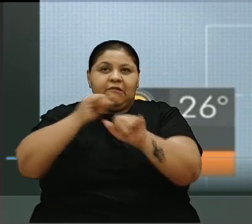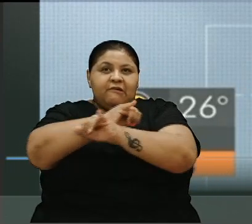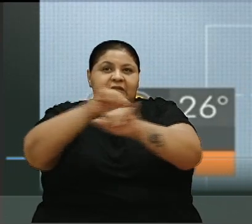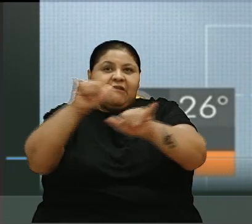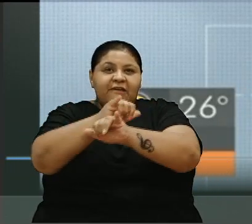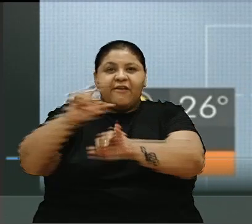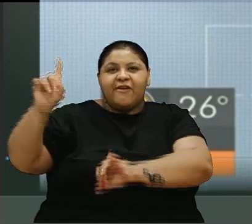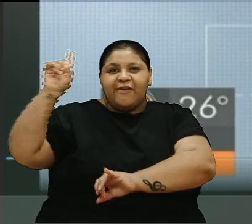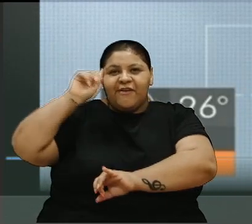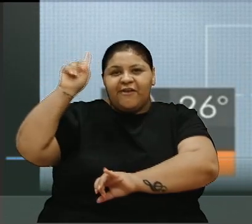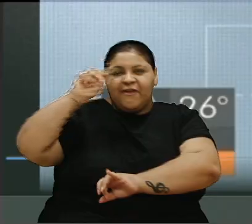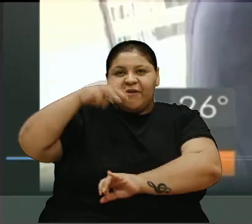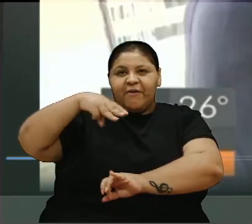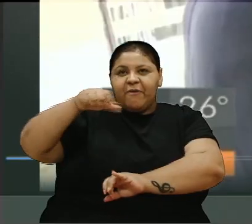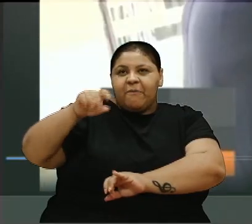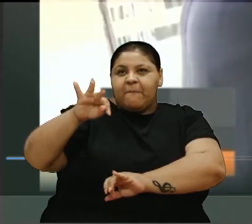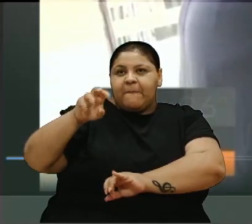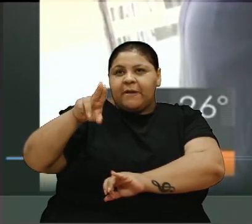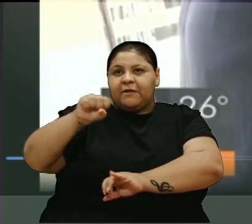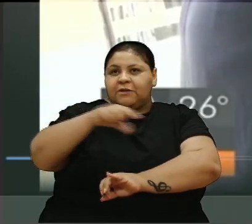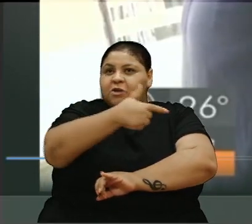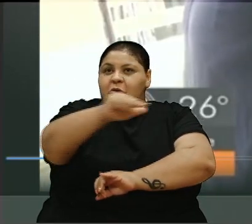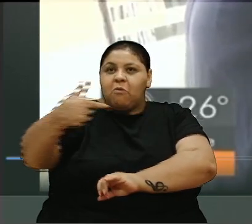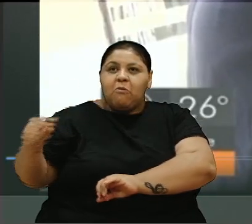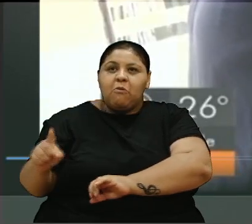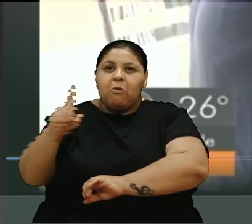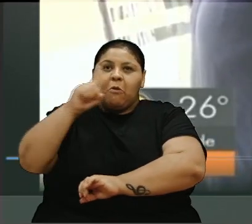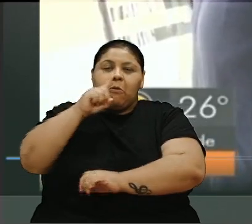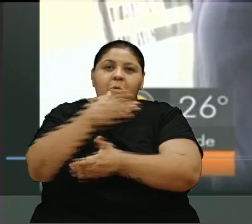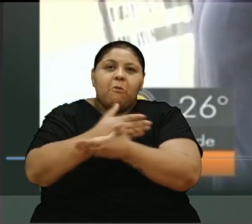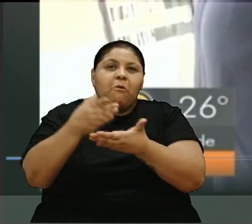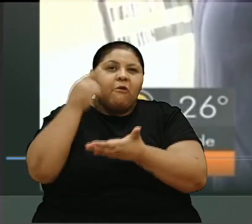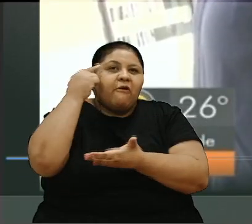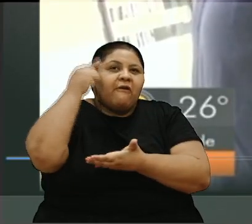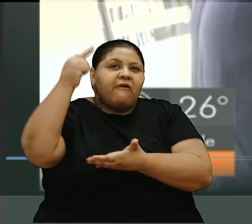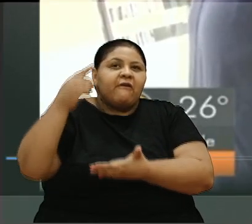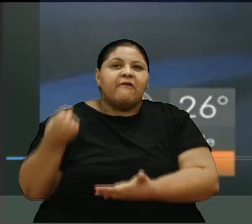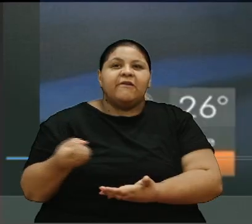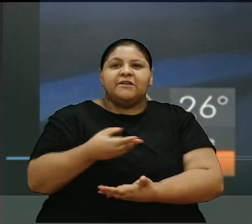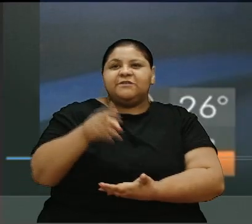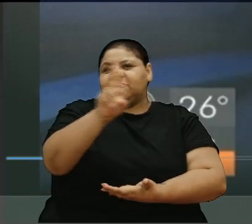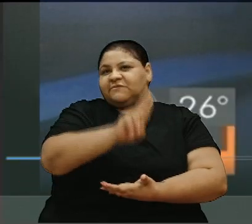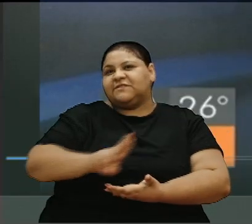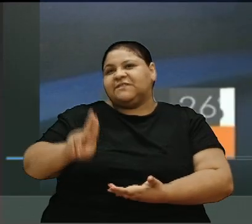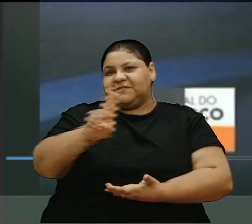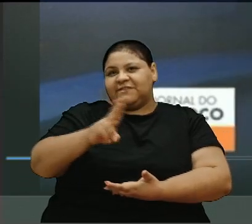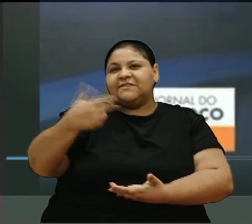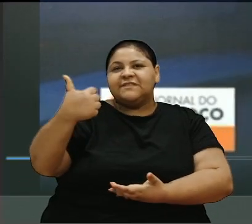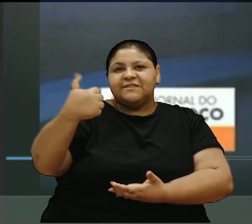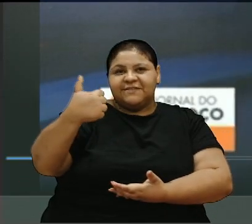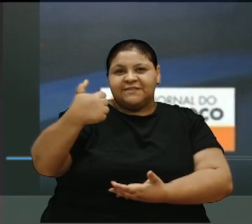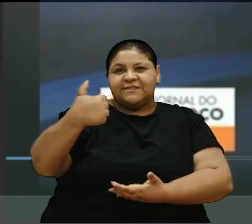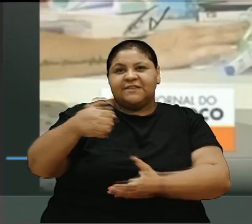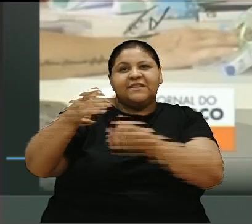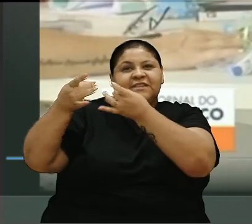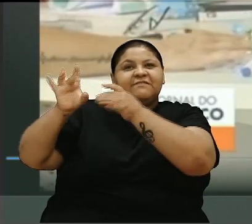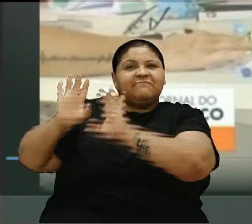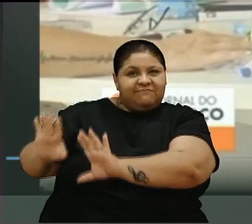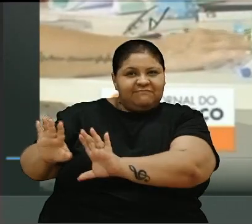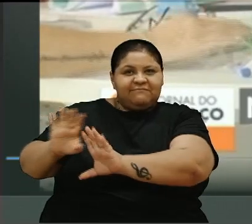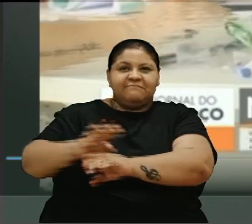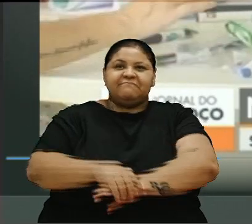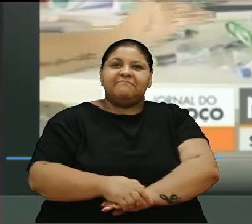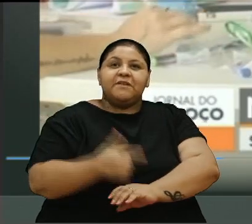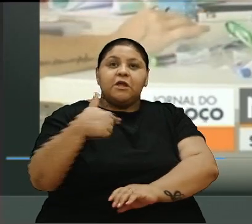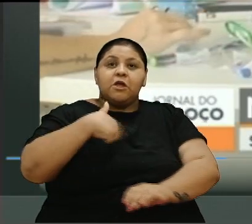rotina do Matheus com outras mães que surgiu a ideia de trazer uma nova utilidade para as canetas descartadas. O